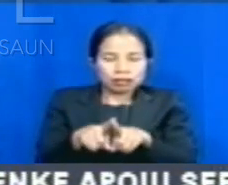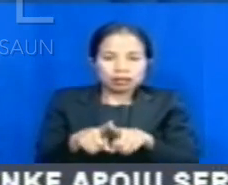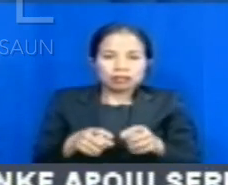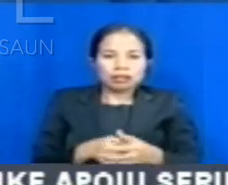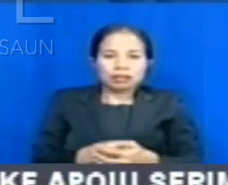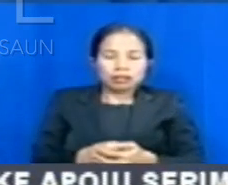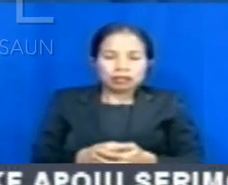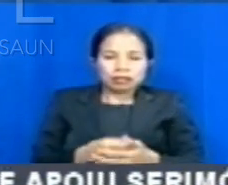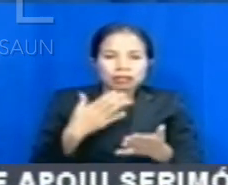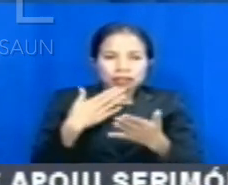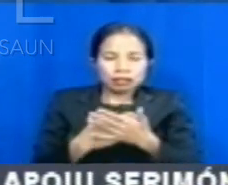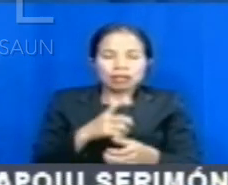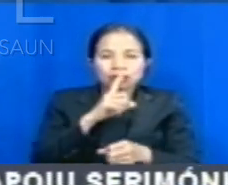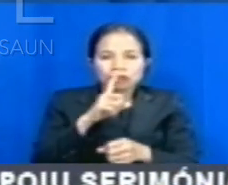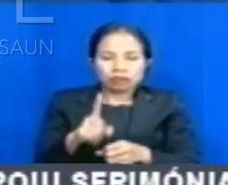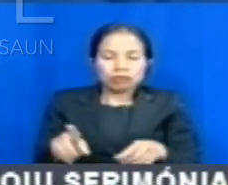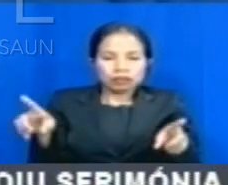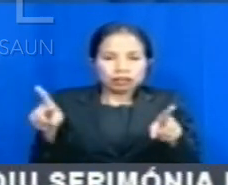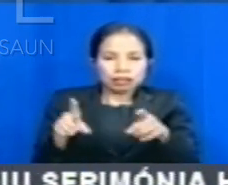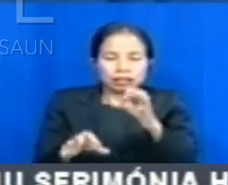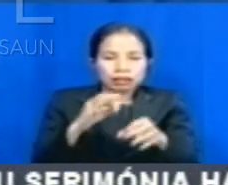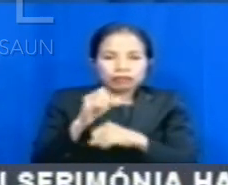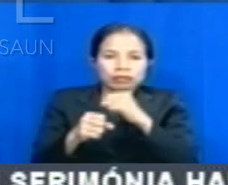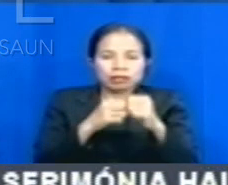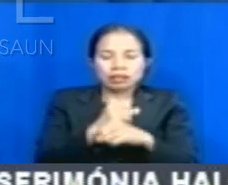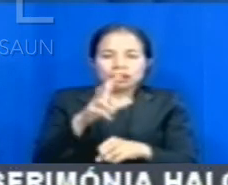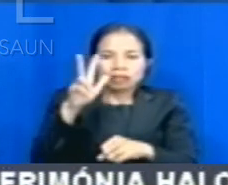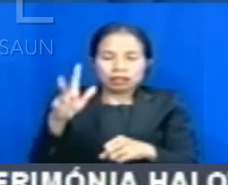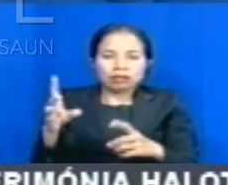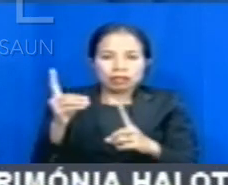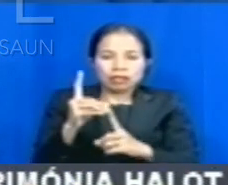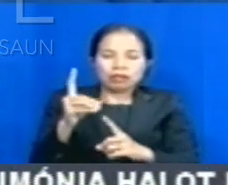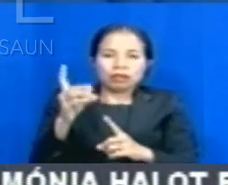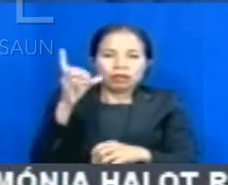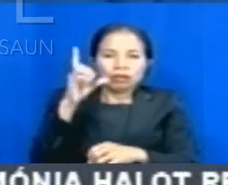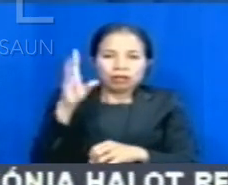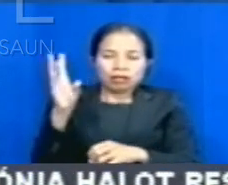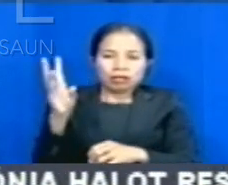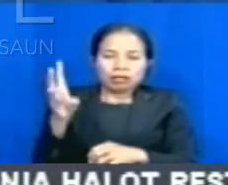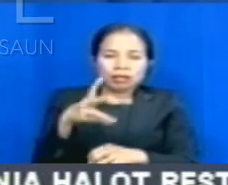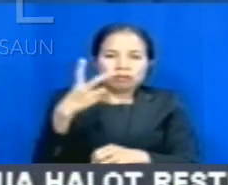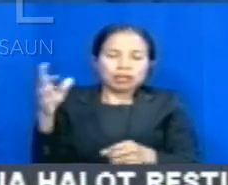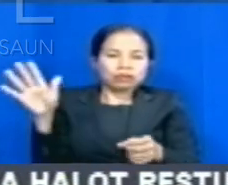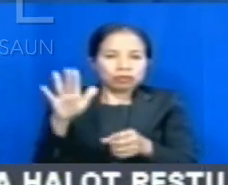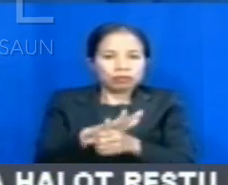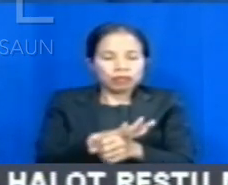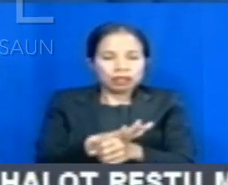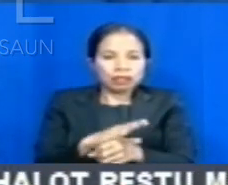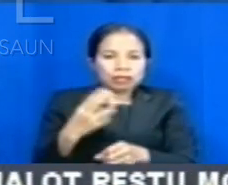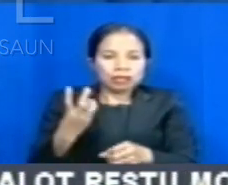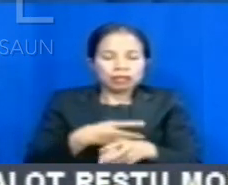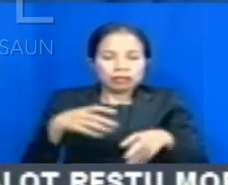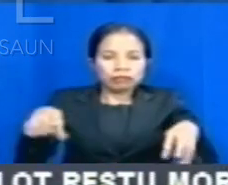Tevez, que durante Tina Antolo, Lorenzo Anolo Recimento, completa e da